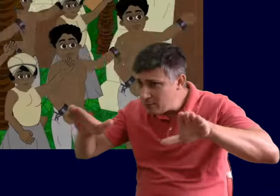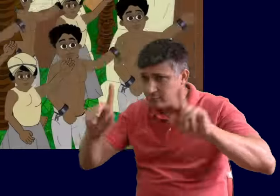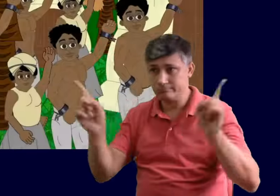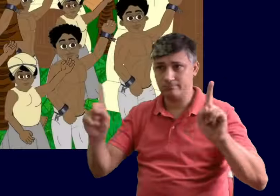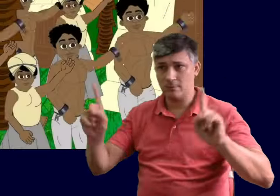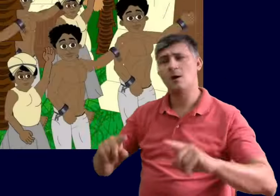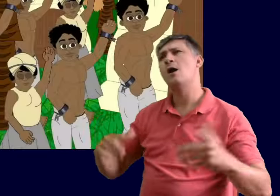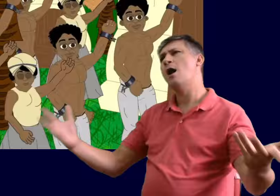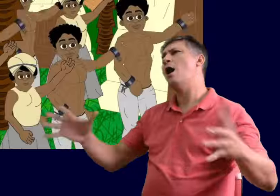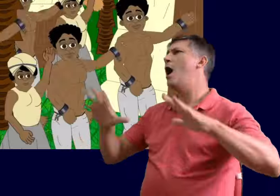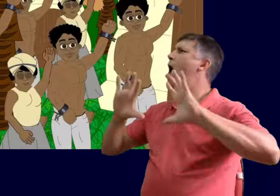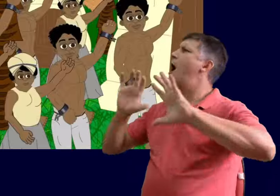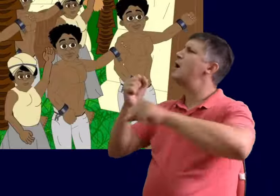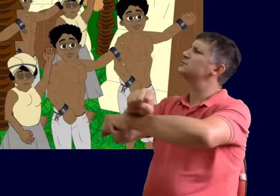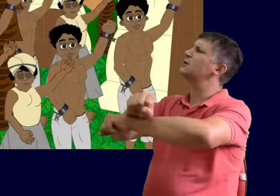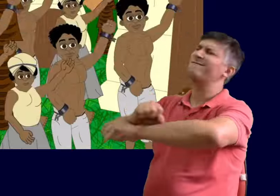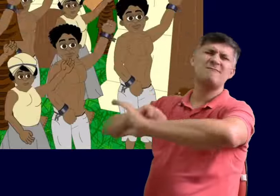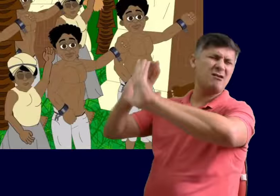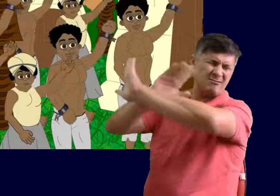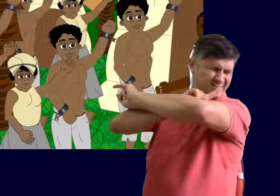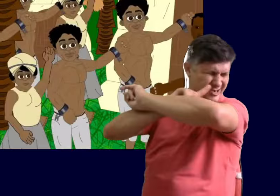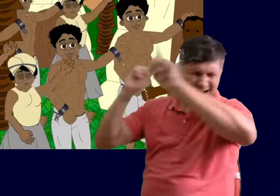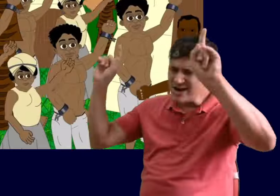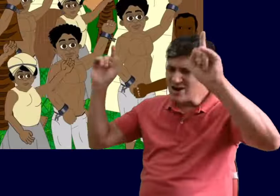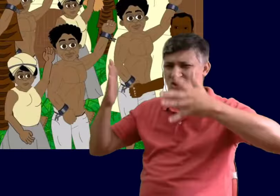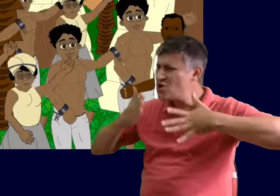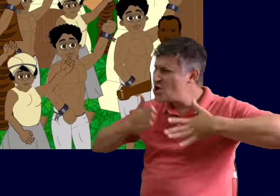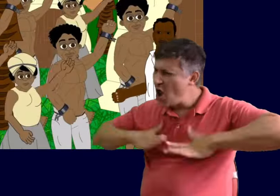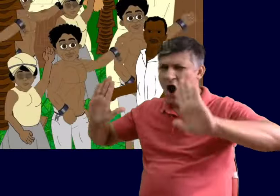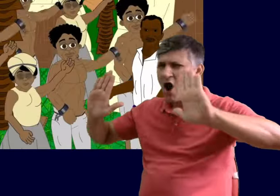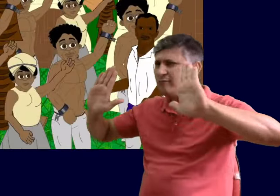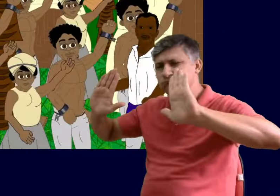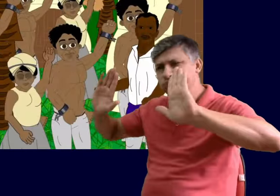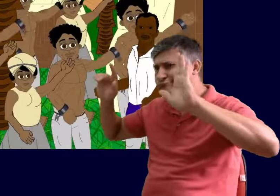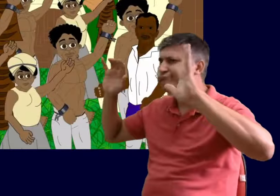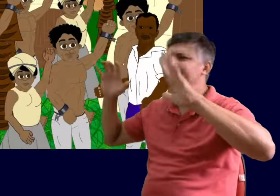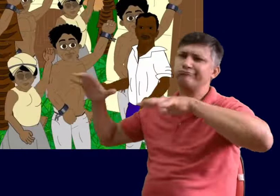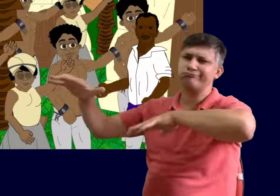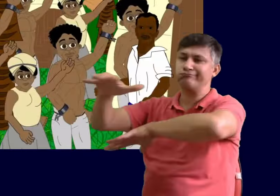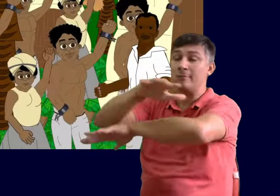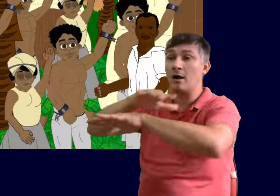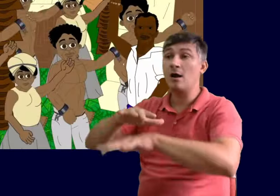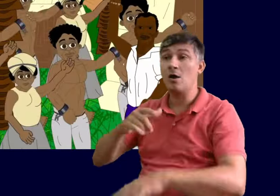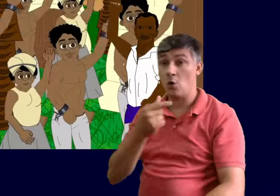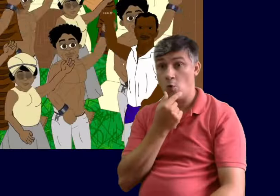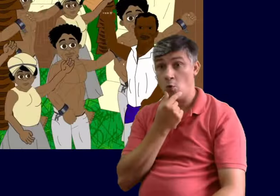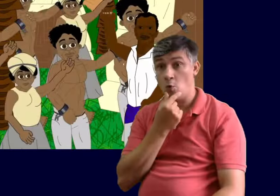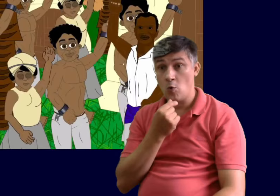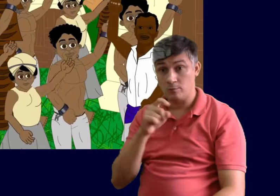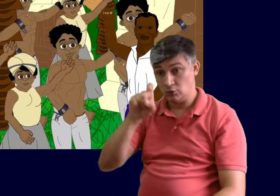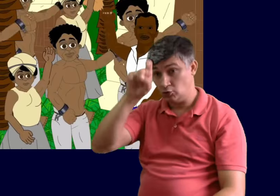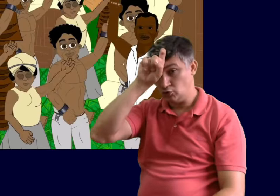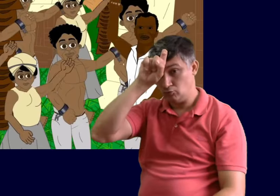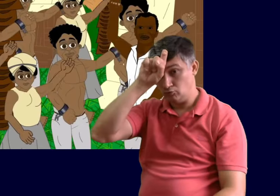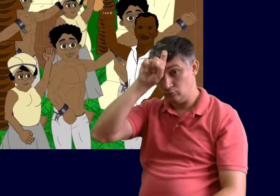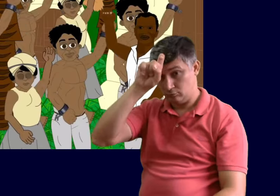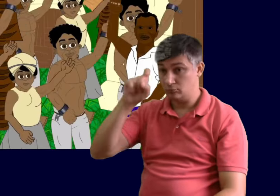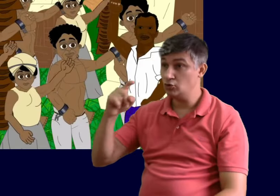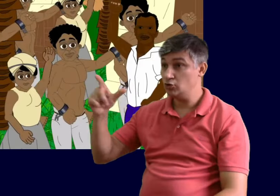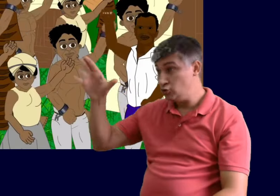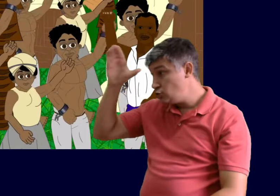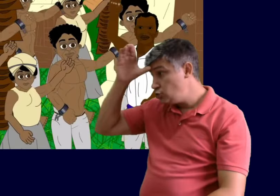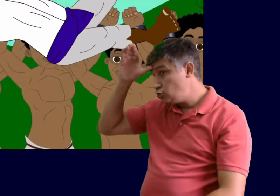isso desagradou boa parte dos integrantes do Quilombo. Foi nesse momento que Zumbi rompeu com seu